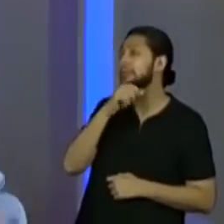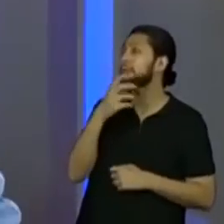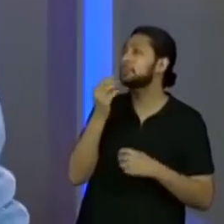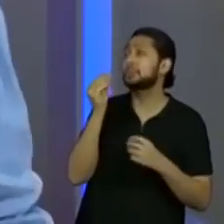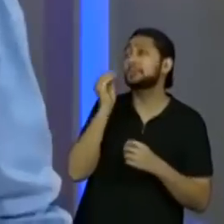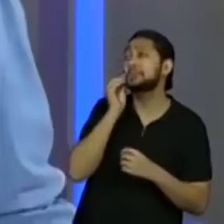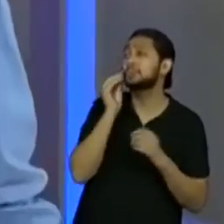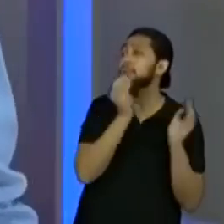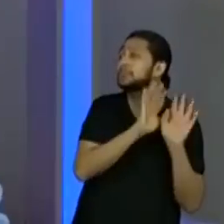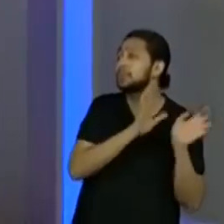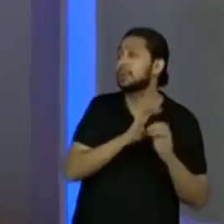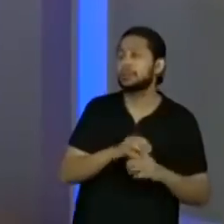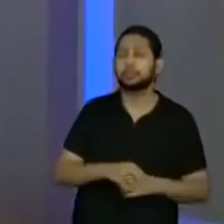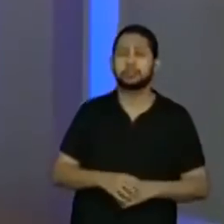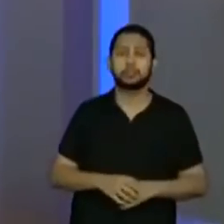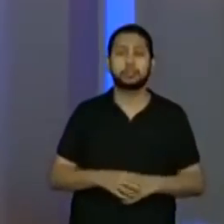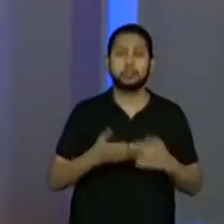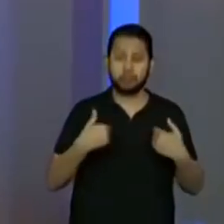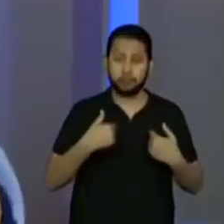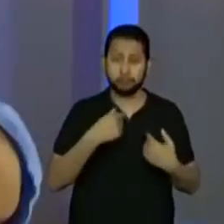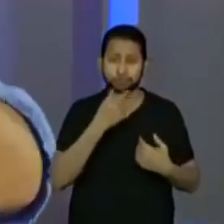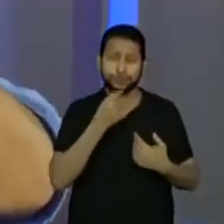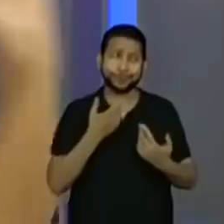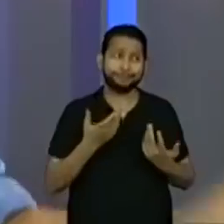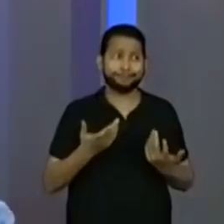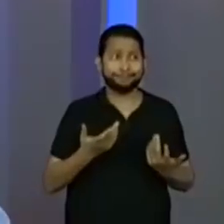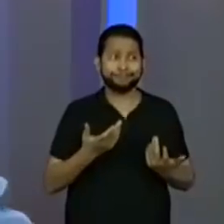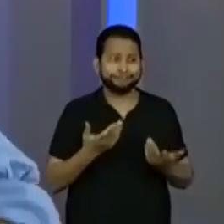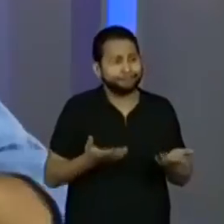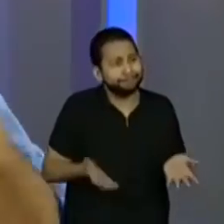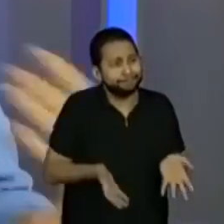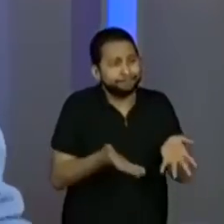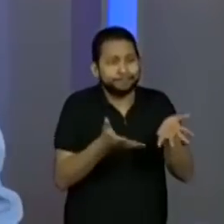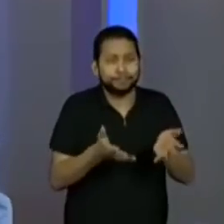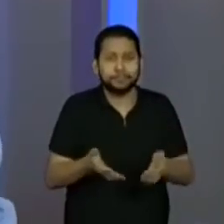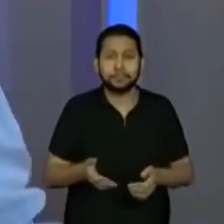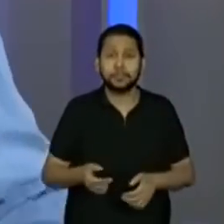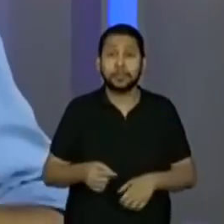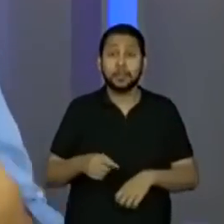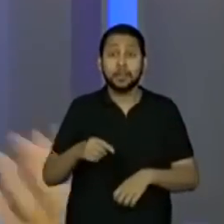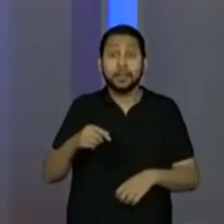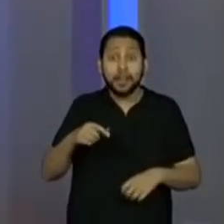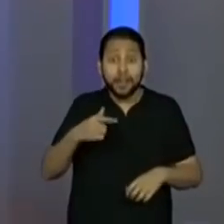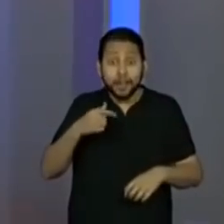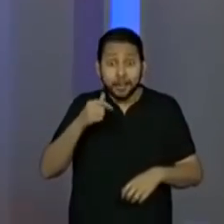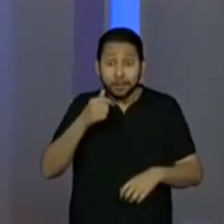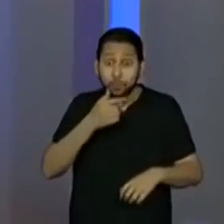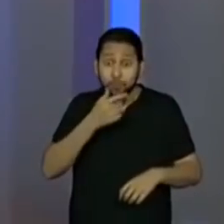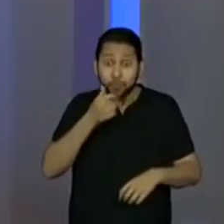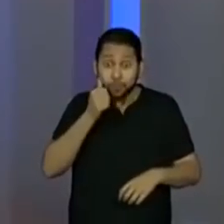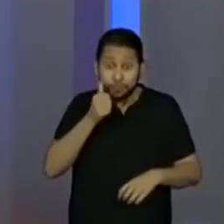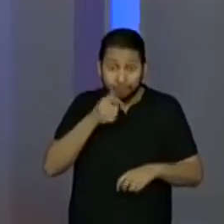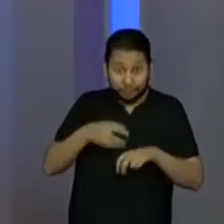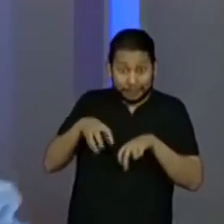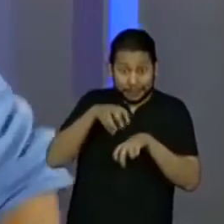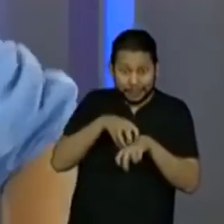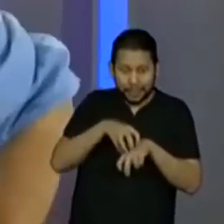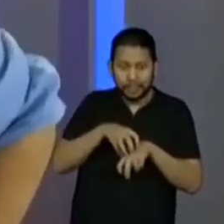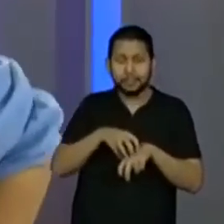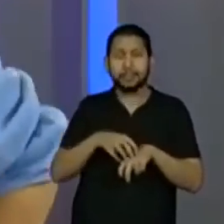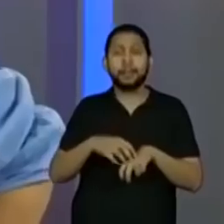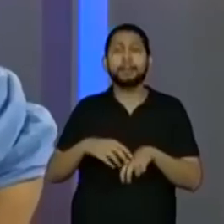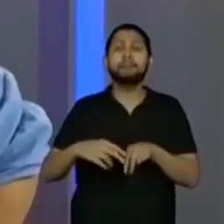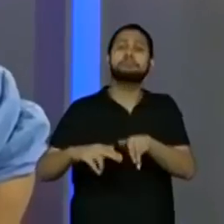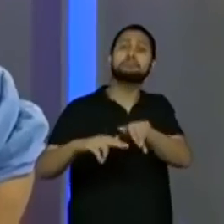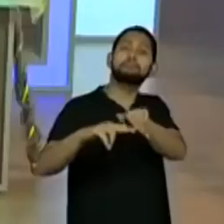ele deixou. Quando ela chegou perto do leito do rei, o rei acordou, todo mundo acordou, prenderam o rapaz e condenaram